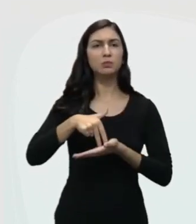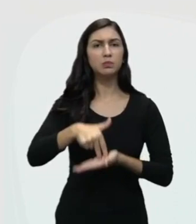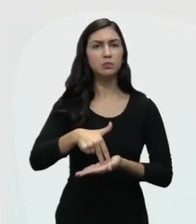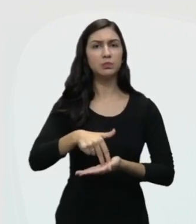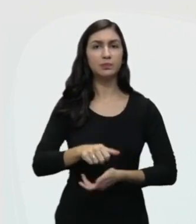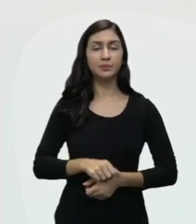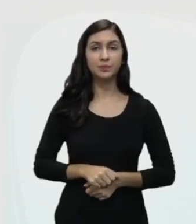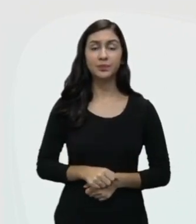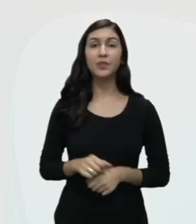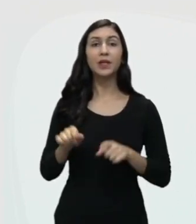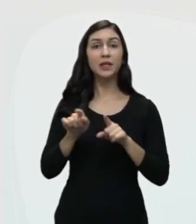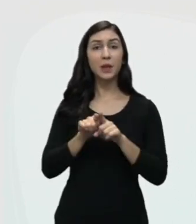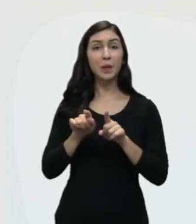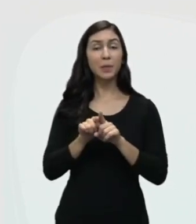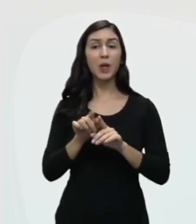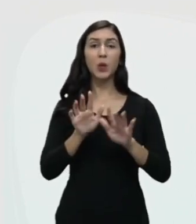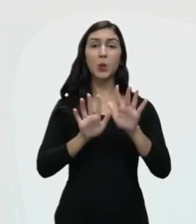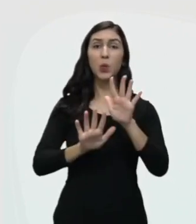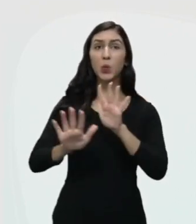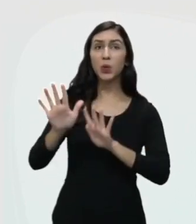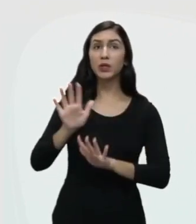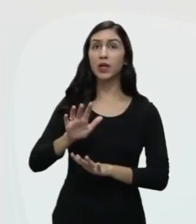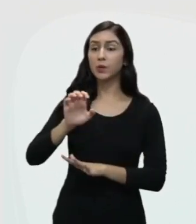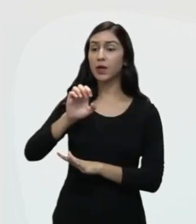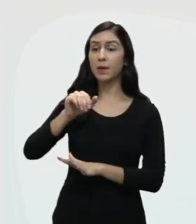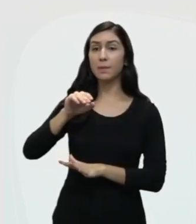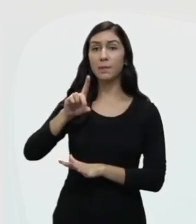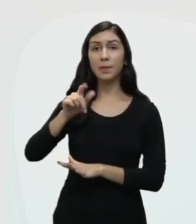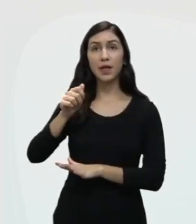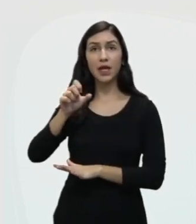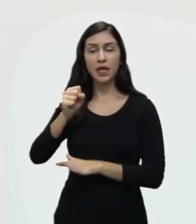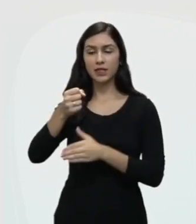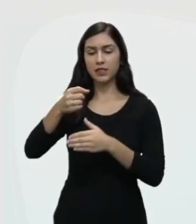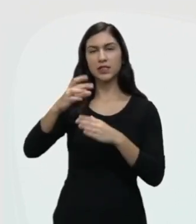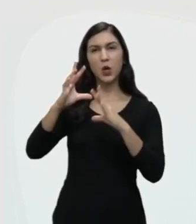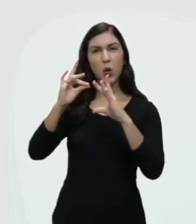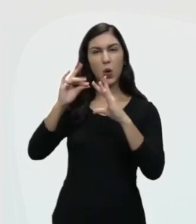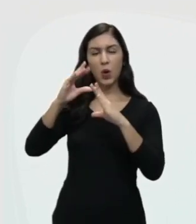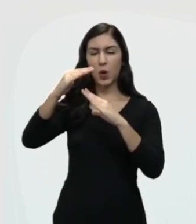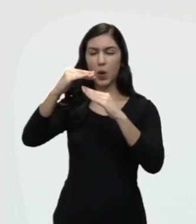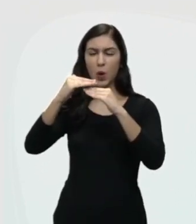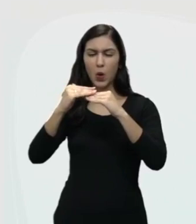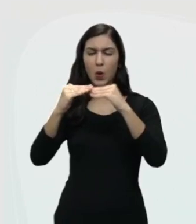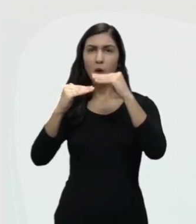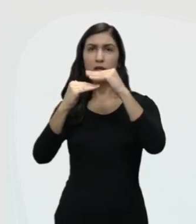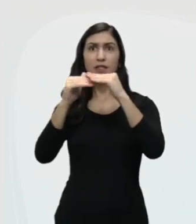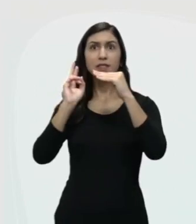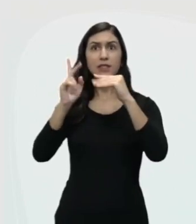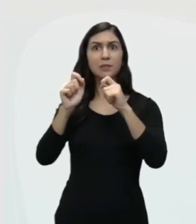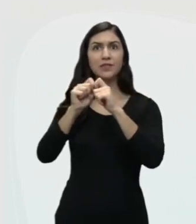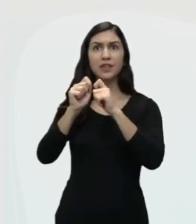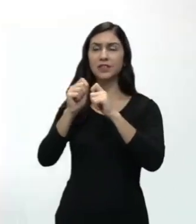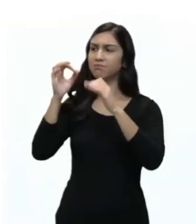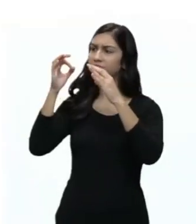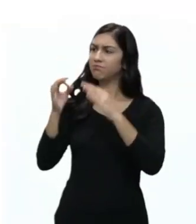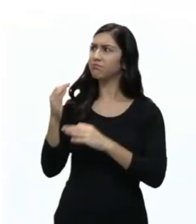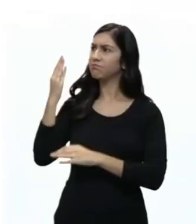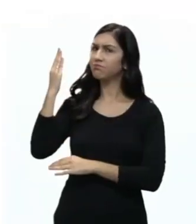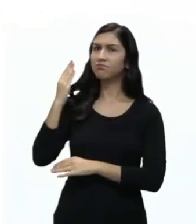resistente. Aqui também vale o cuidado com as emendas, que devem ser realizadas sempre no topo dessas colunas.